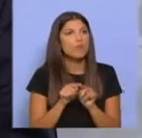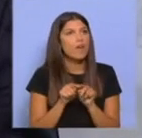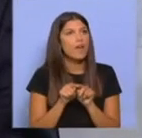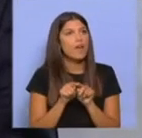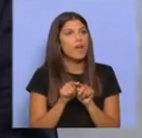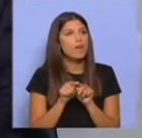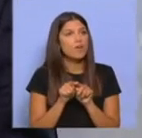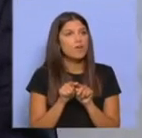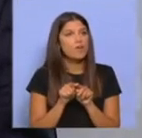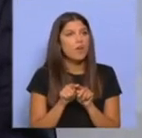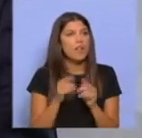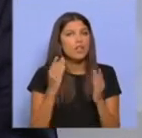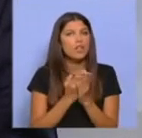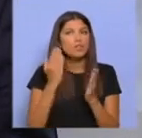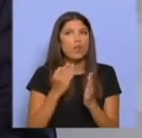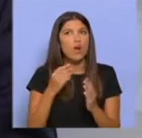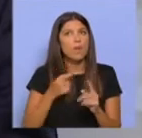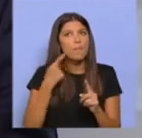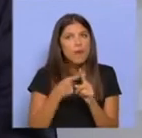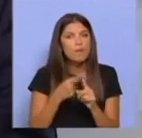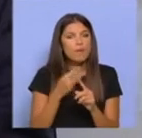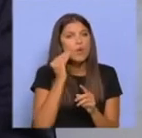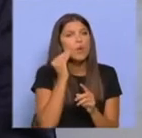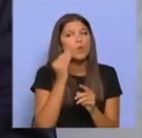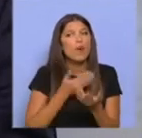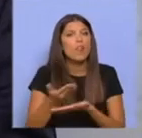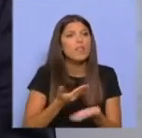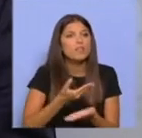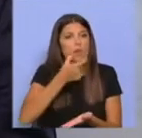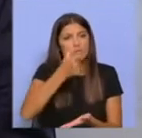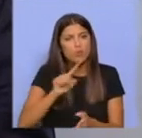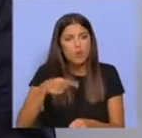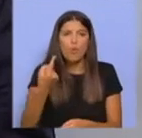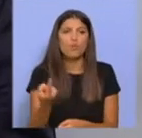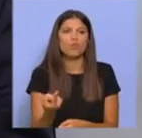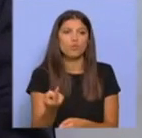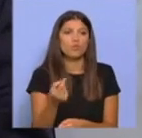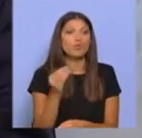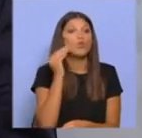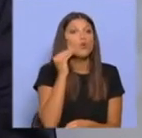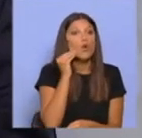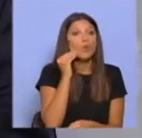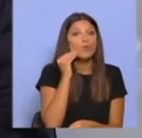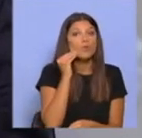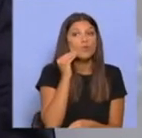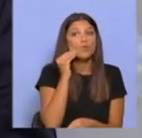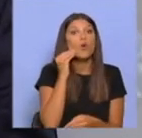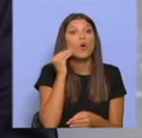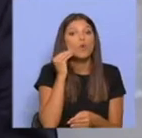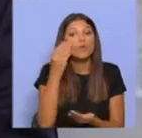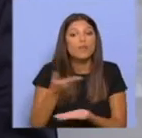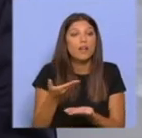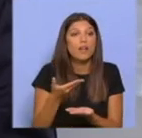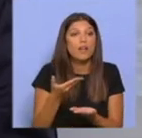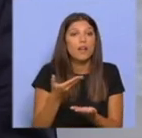na relação com outros. E a melhor forma de consolidar essa dimensão relacional é através do serviço. E eu encontro nas novas